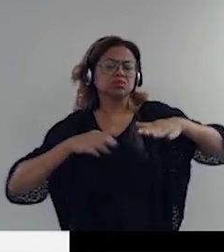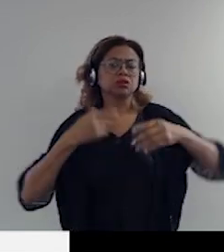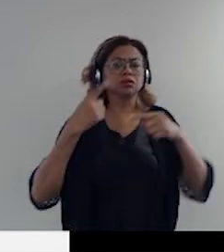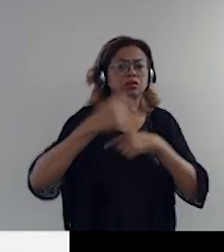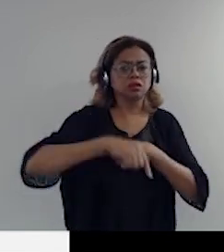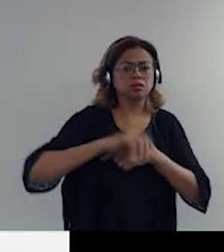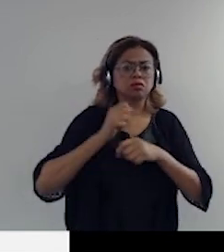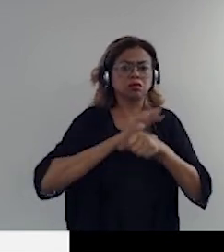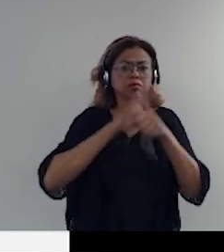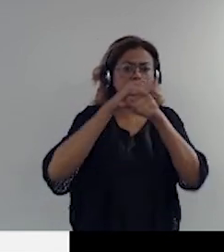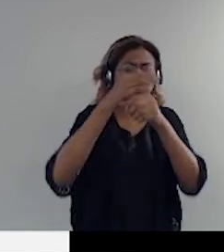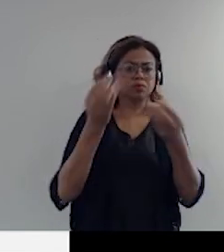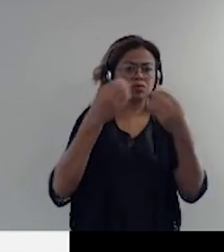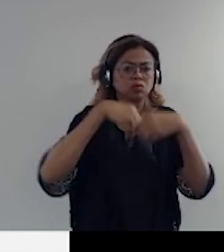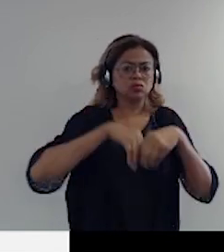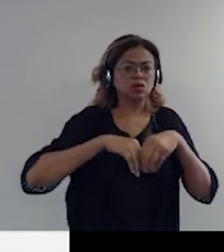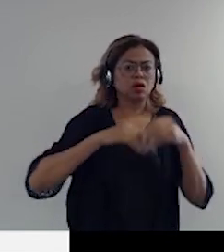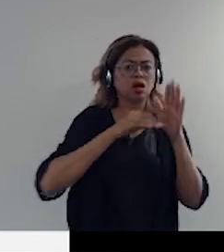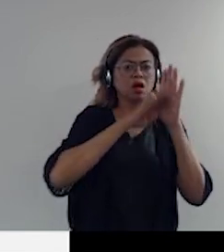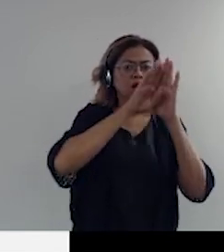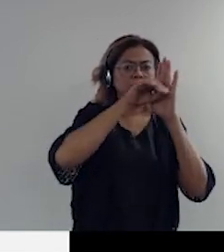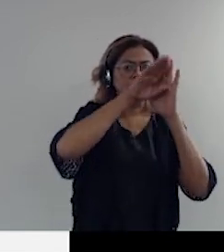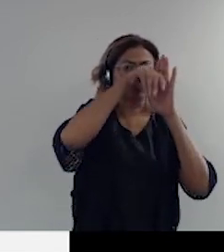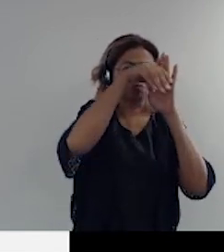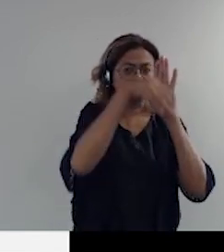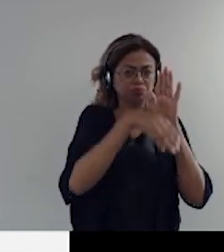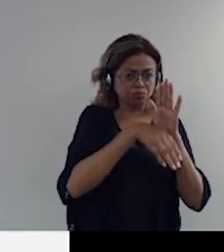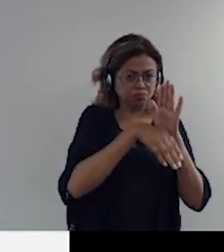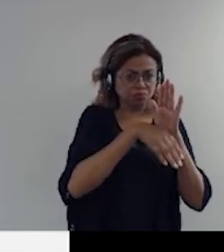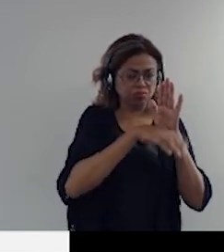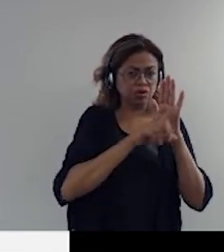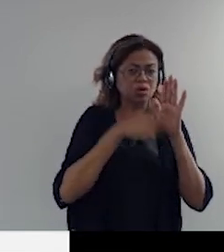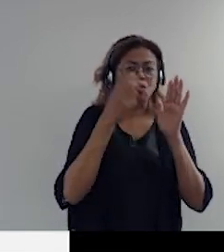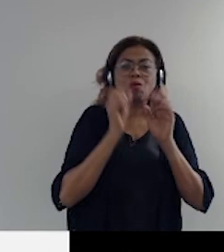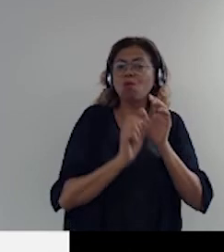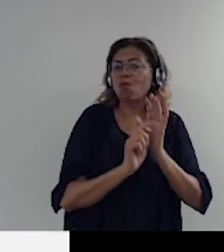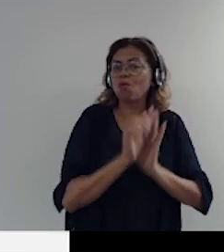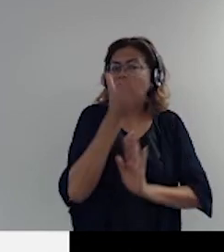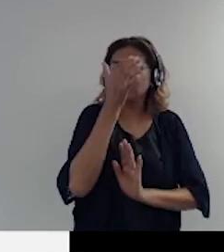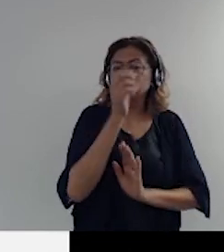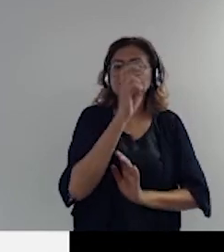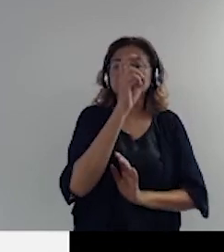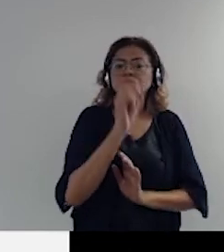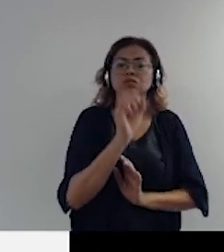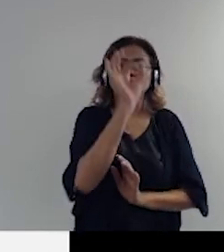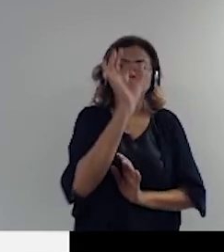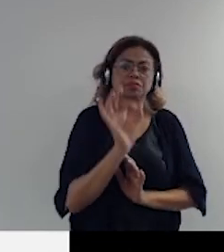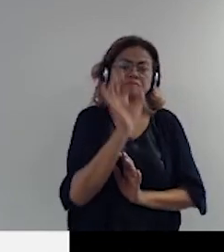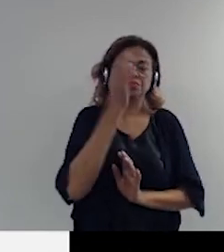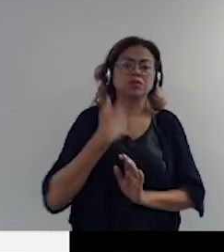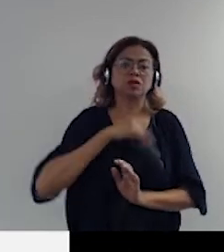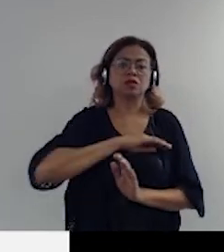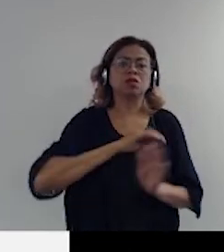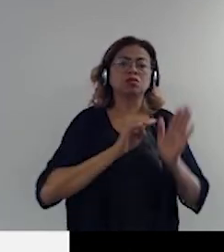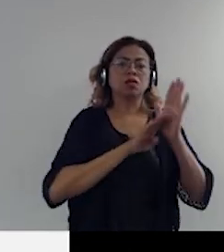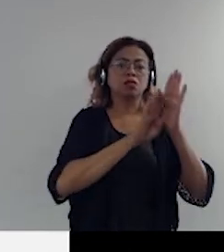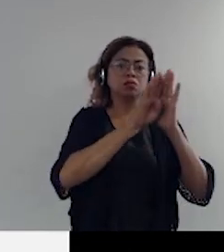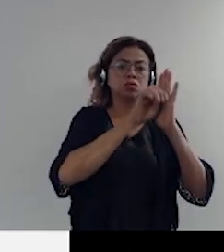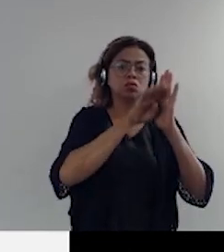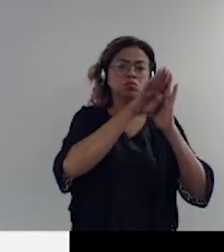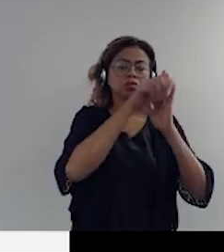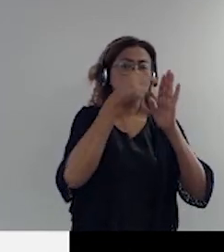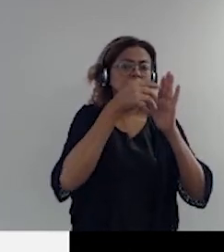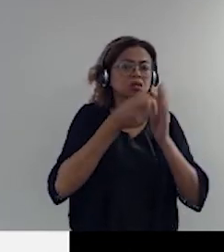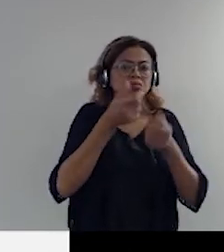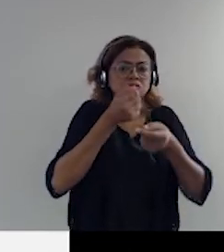pandemia derrubaram a Bolsa de Valores em quase 50%. Então, a nossa Bolsa estava